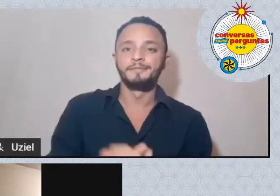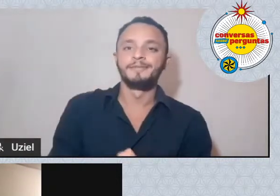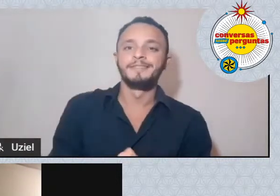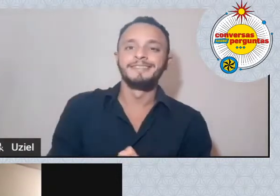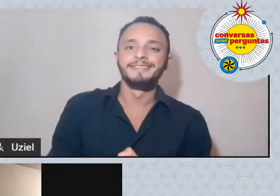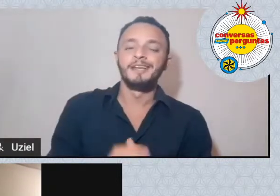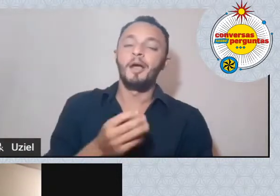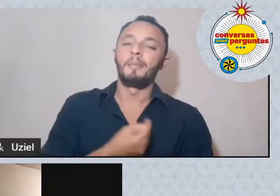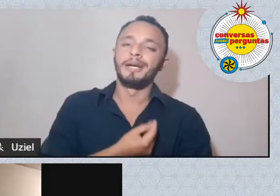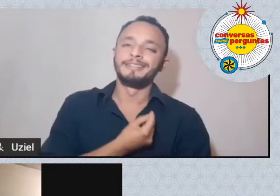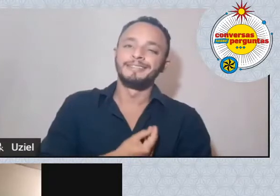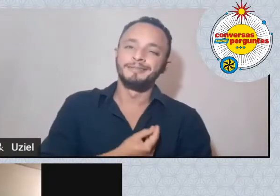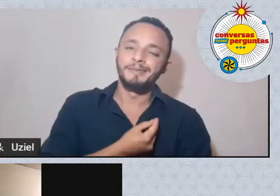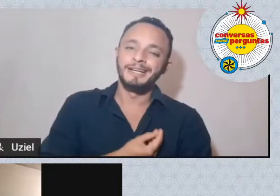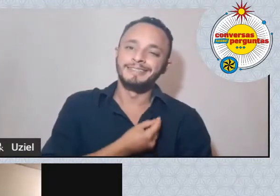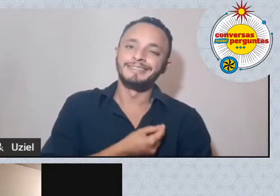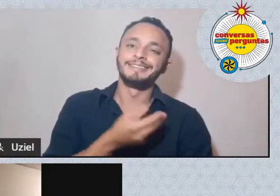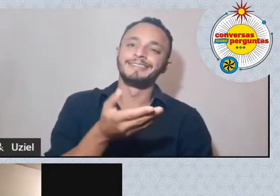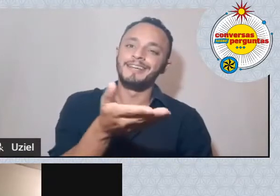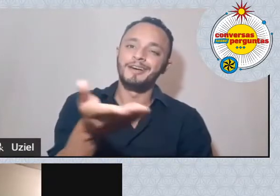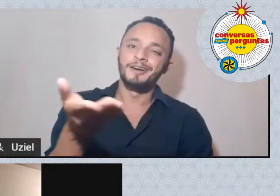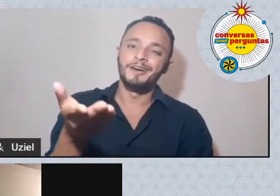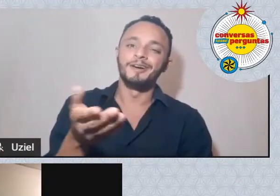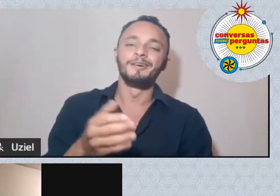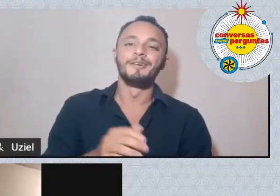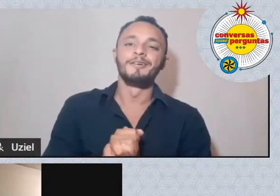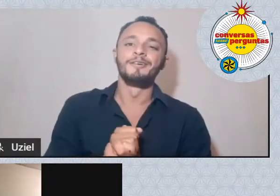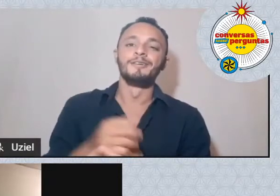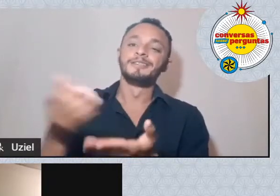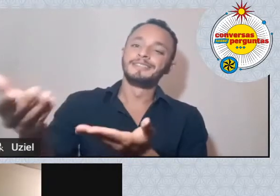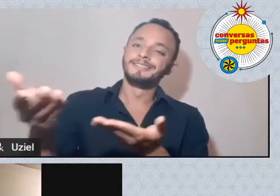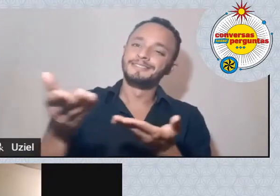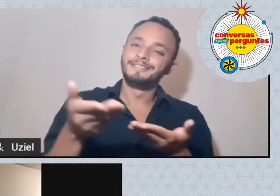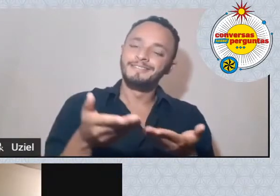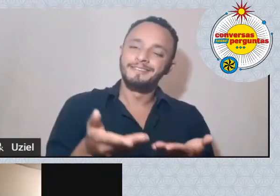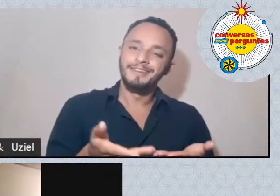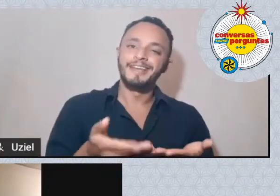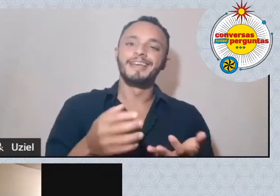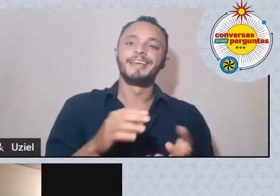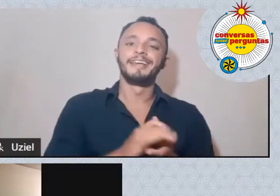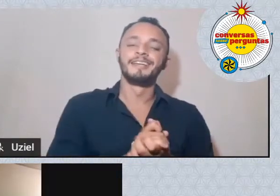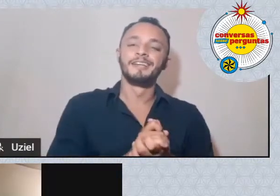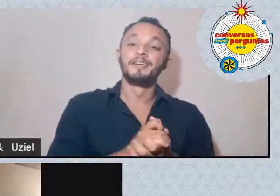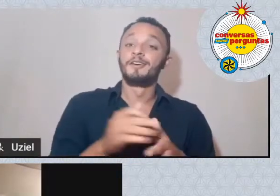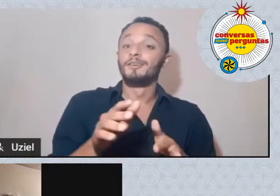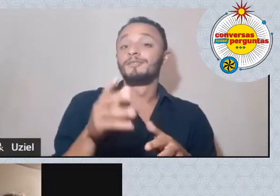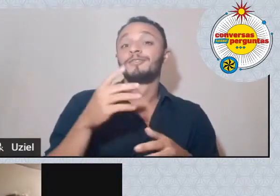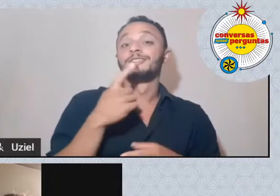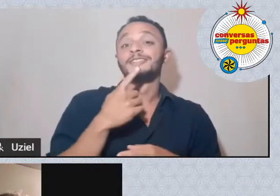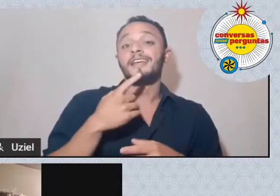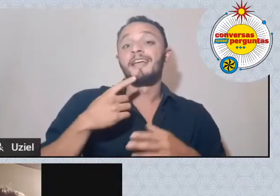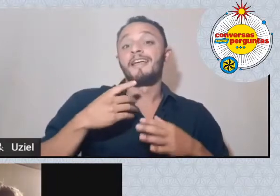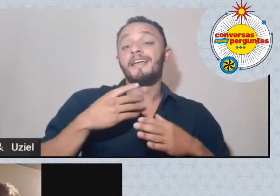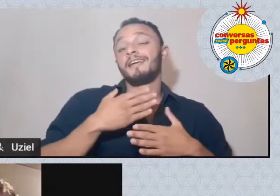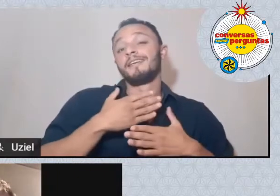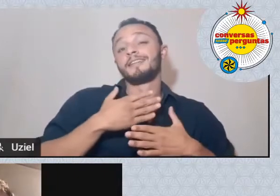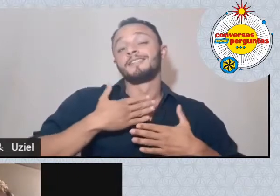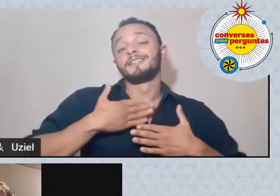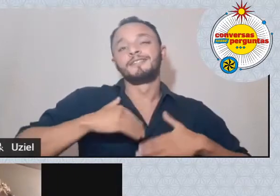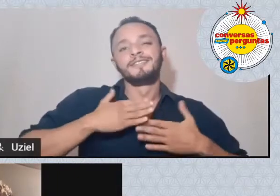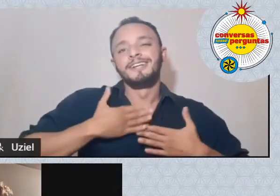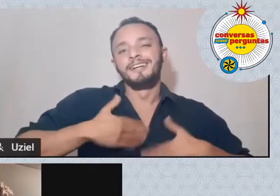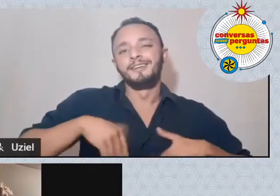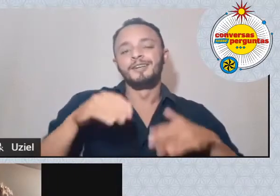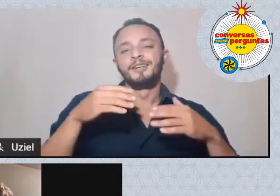você se disponibilizar para nós aqui durante as suas férias, inclusive, né, foi uma ótima